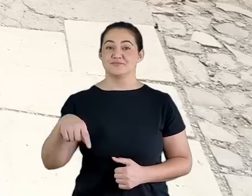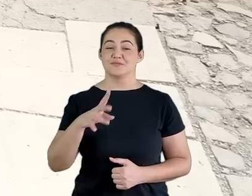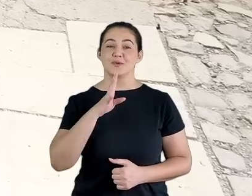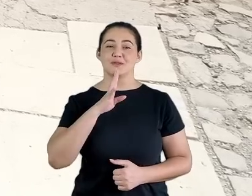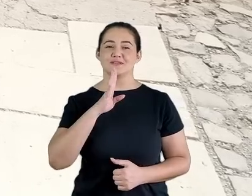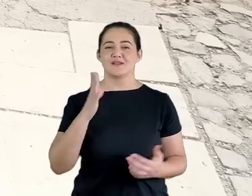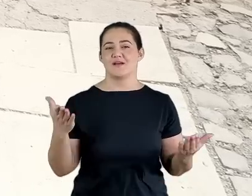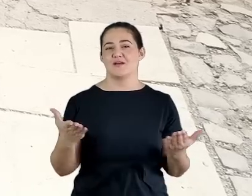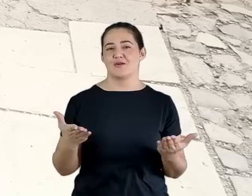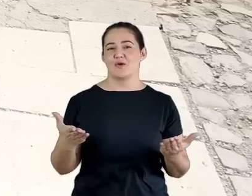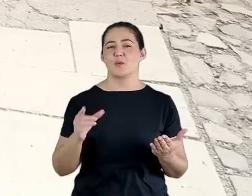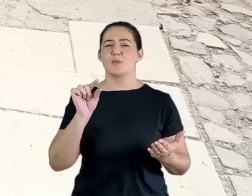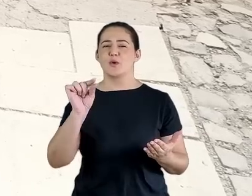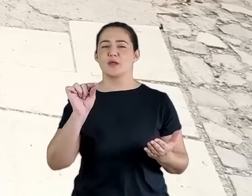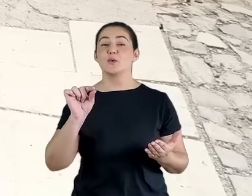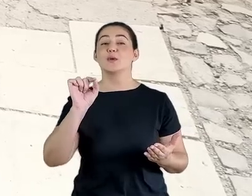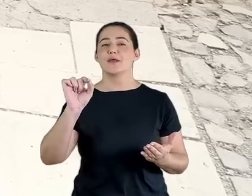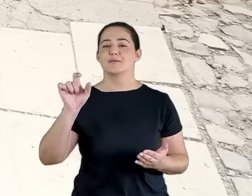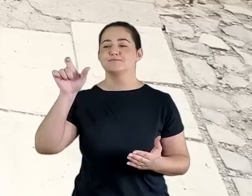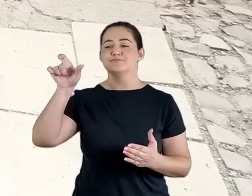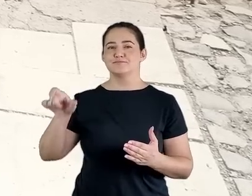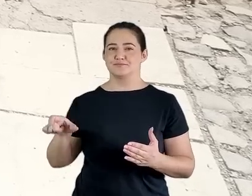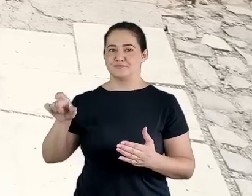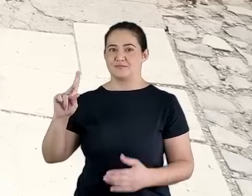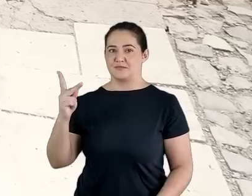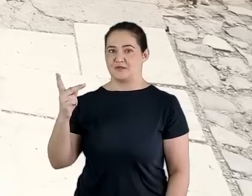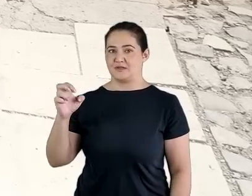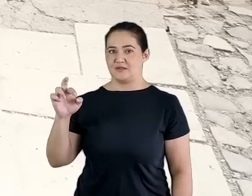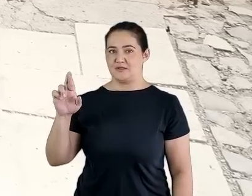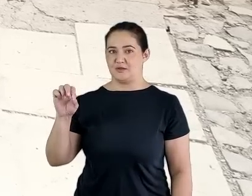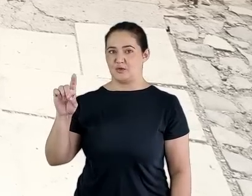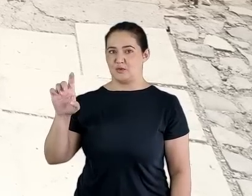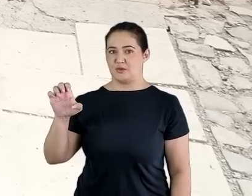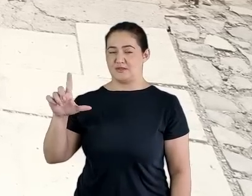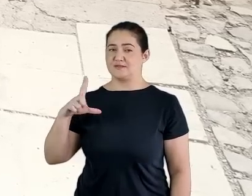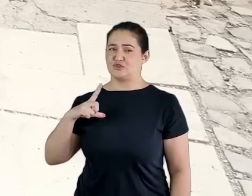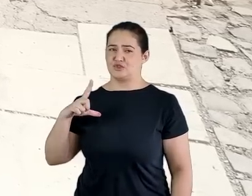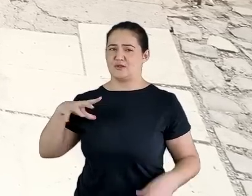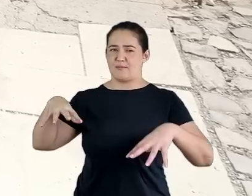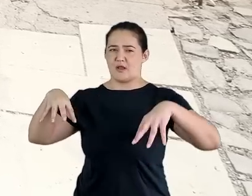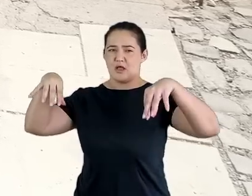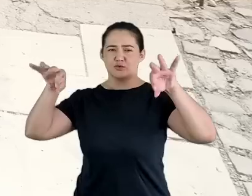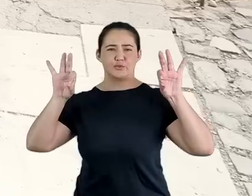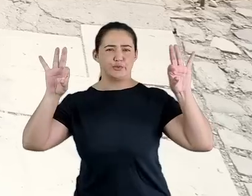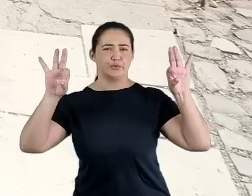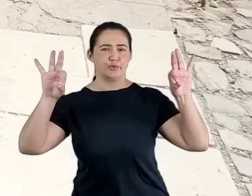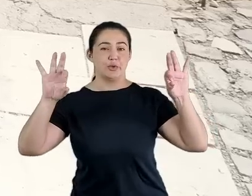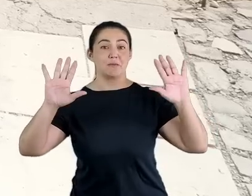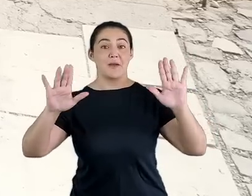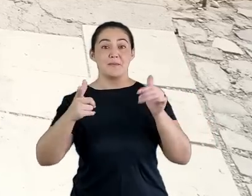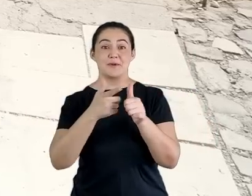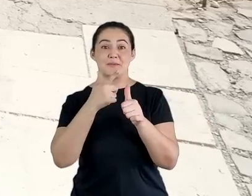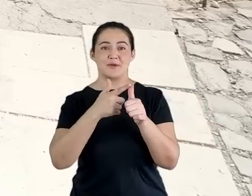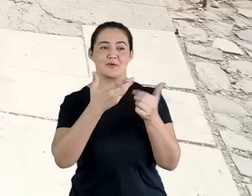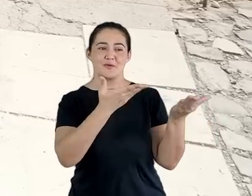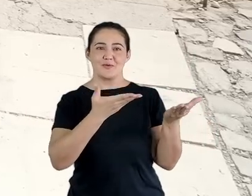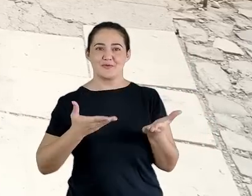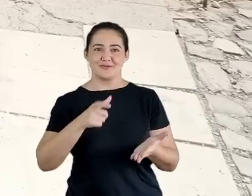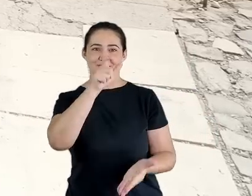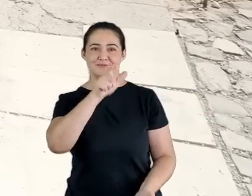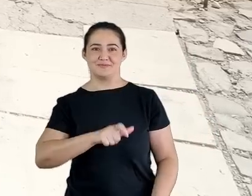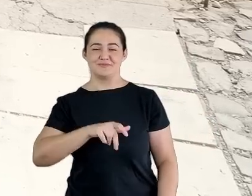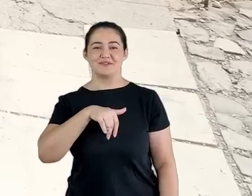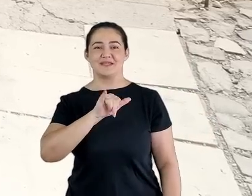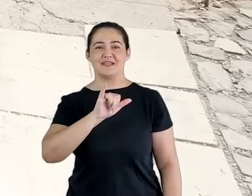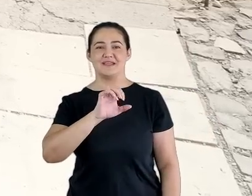Vamos conhecer agora um pouco do luxo de Herodes. Mas para isso eu quero mais uma vez convidar o meu amigo aqui, Yehuda Kaplan, que